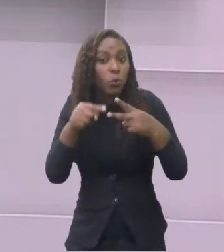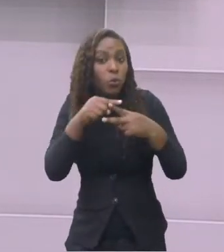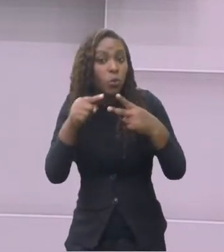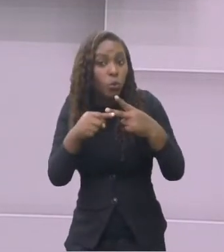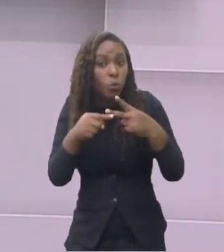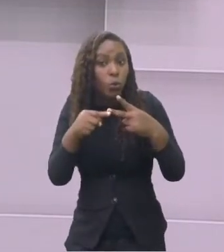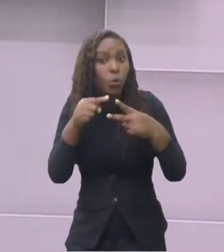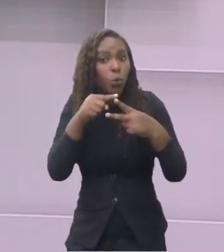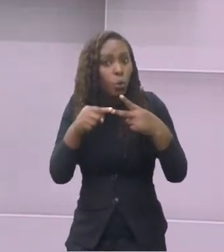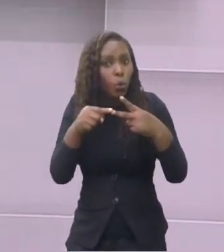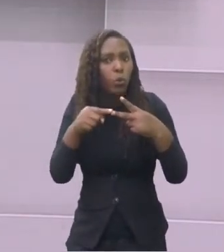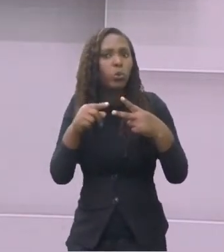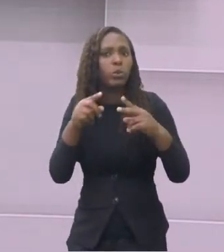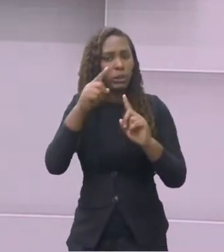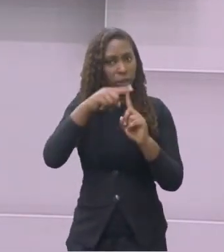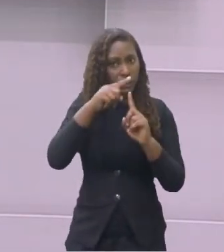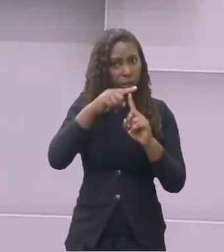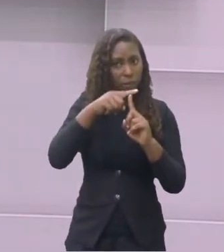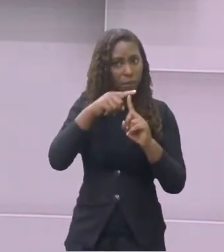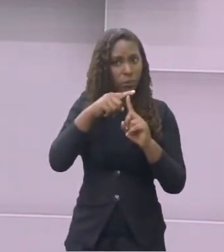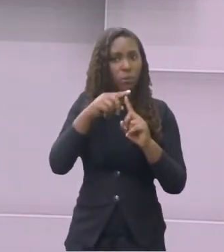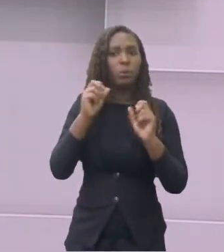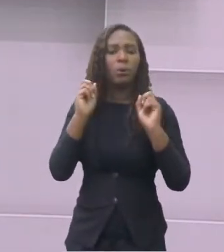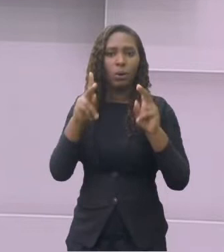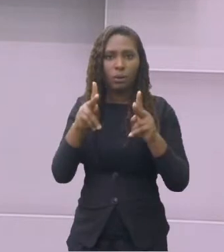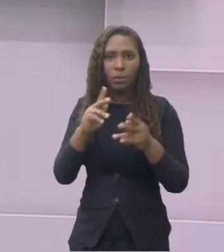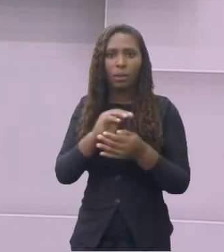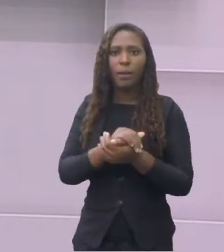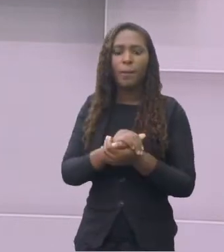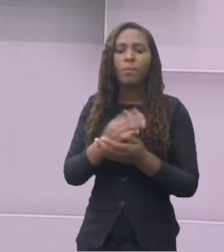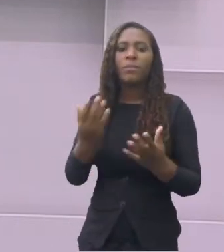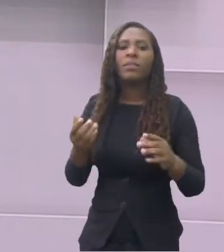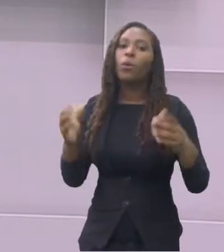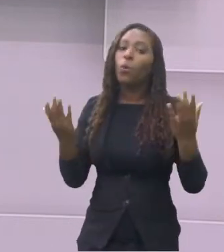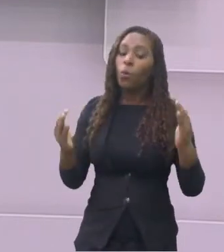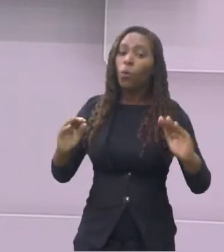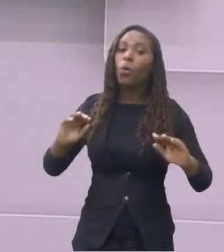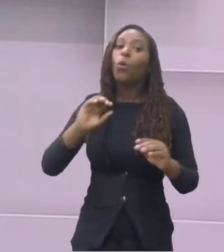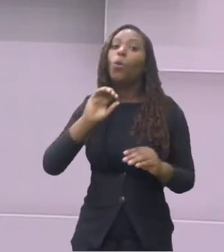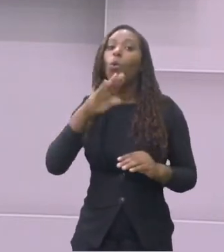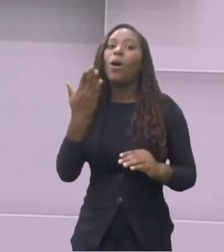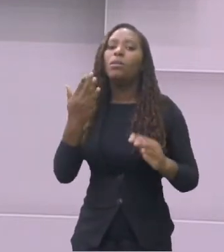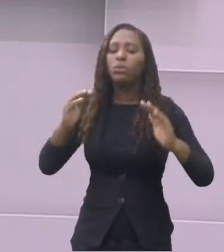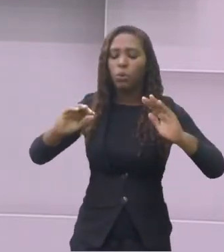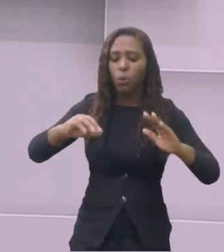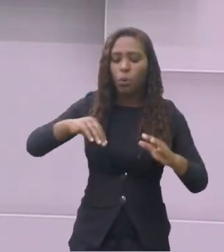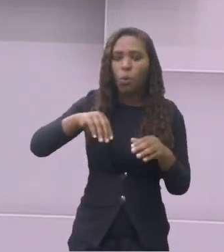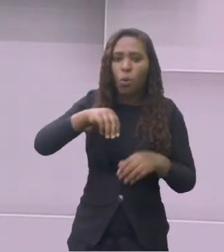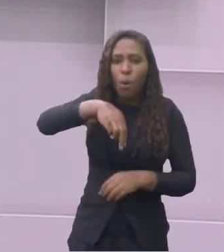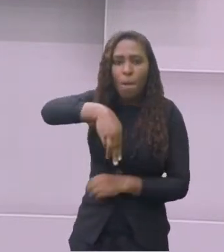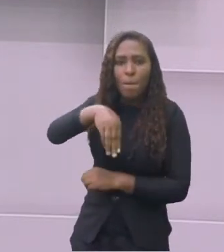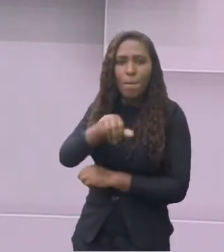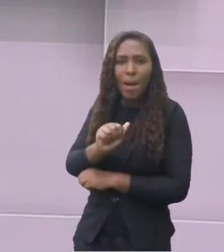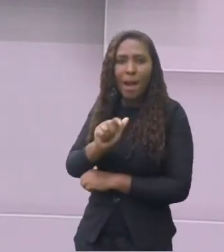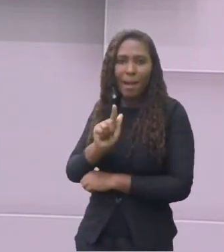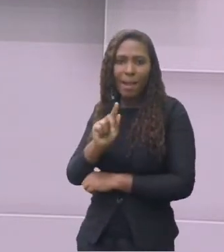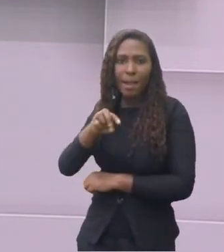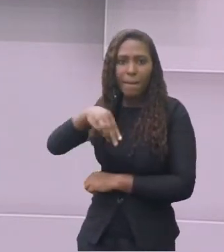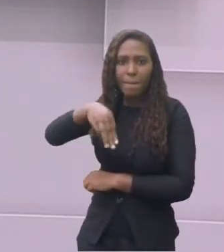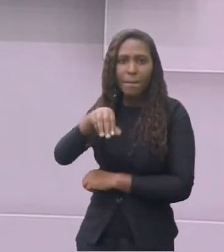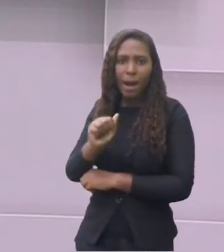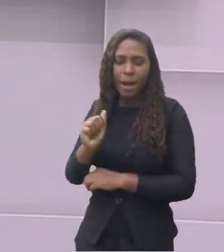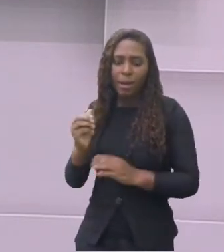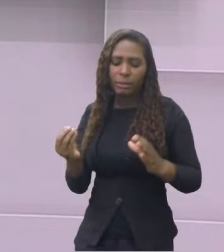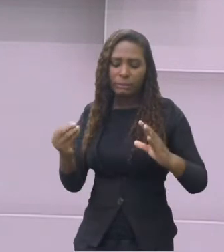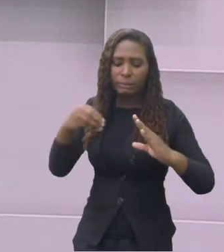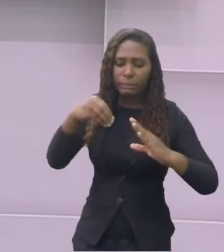é exatamente a liberação do magma. As rochas magmáticas, elas